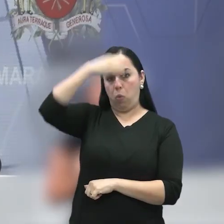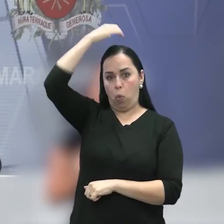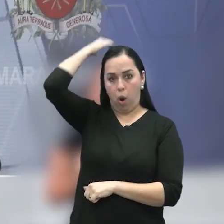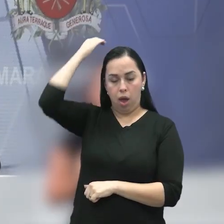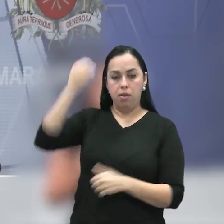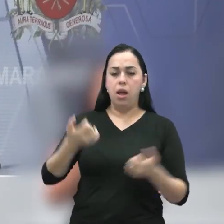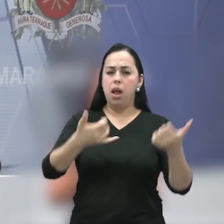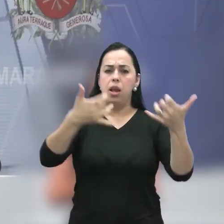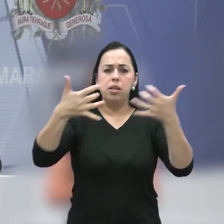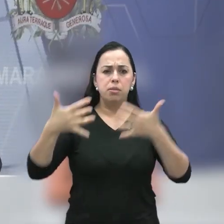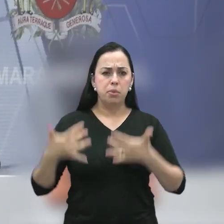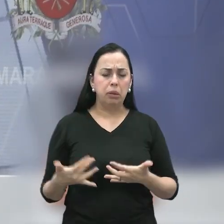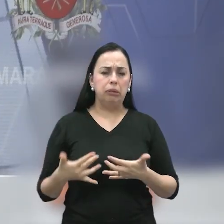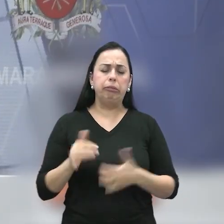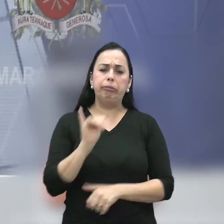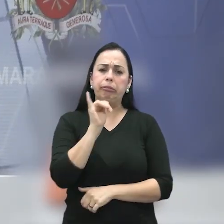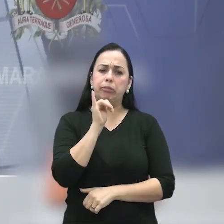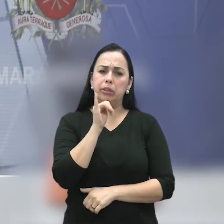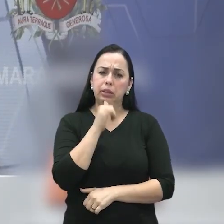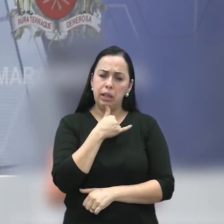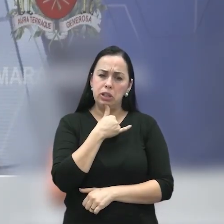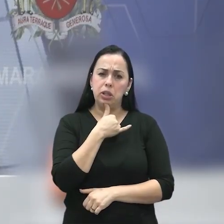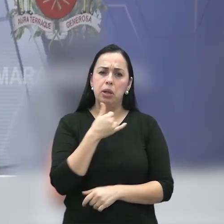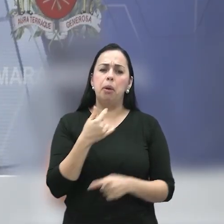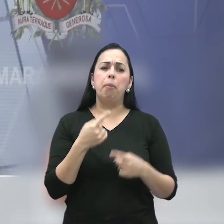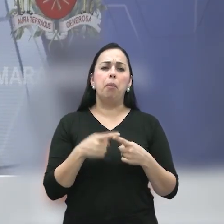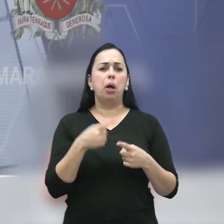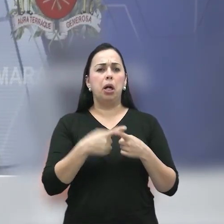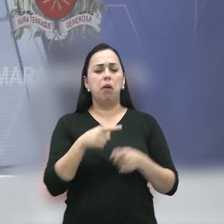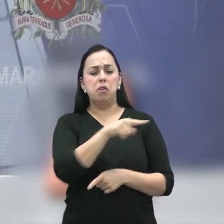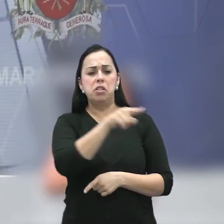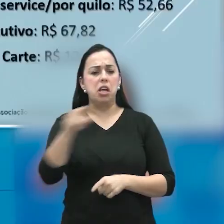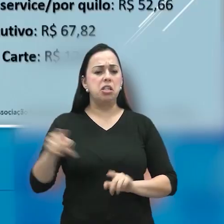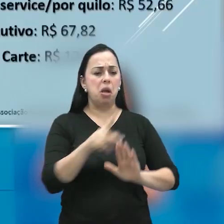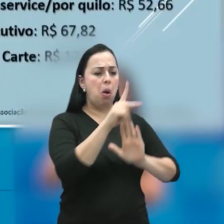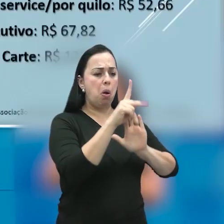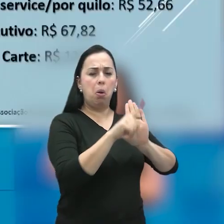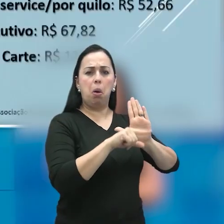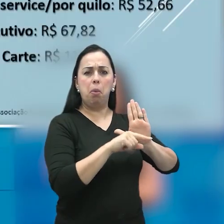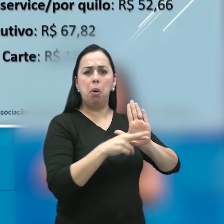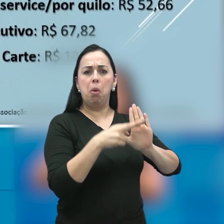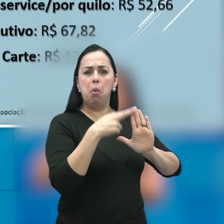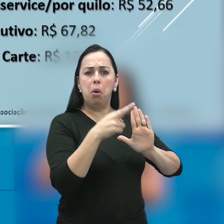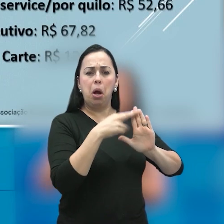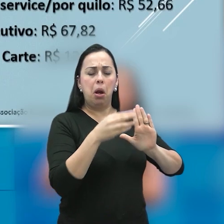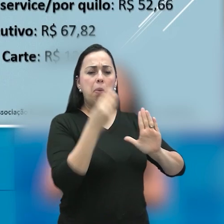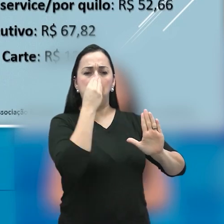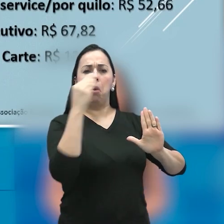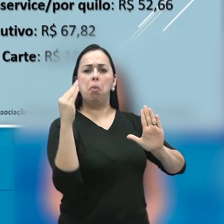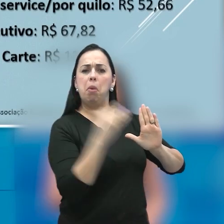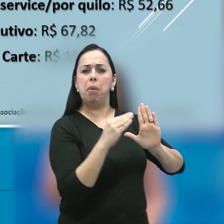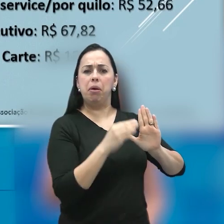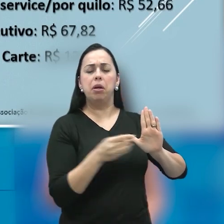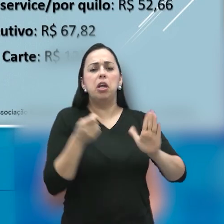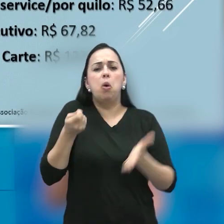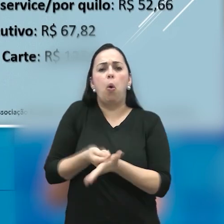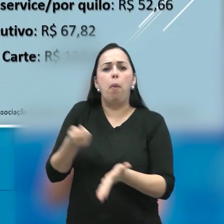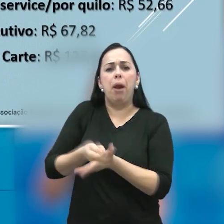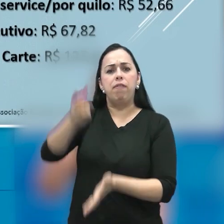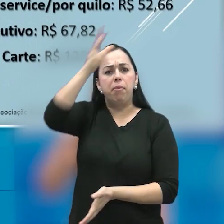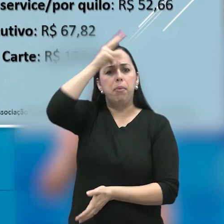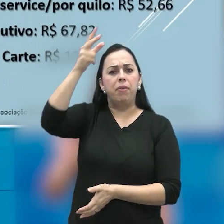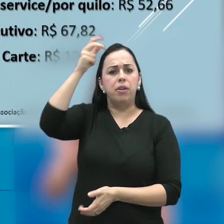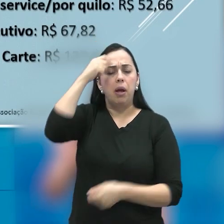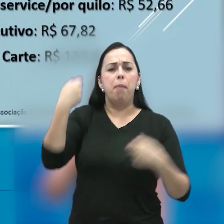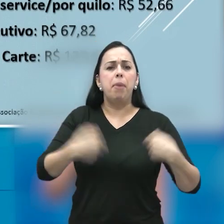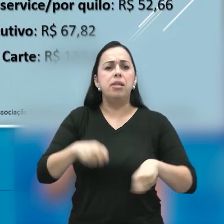Carlos Abranches. O parlamentar lamentou a rejeição em plenário de um requerimento que questionava a prefeitura sobre